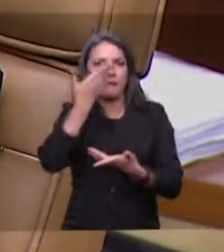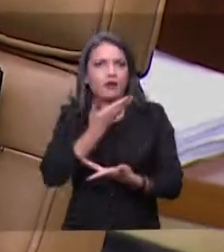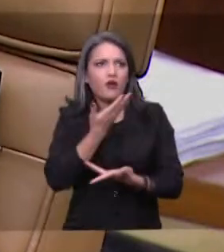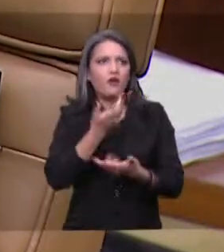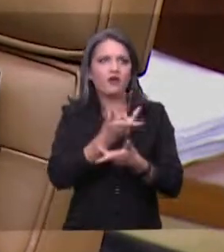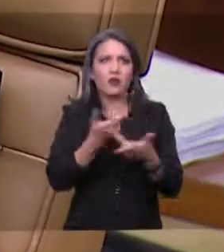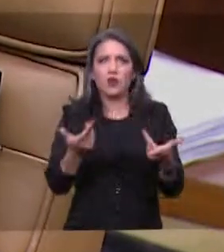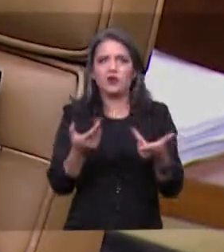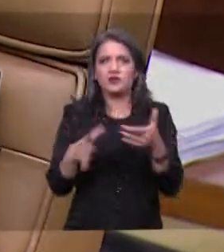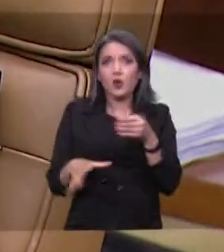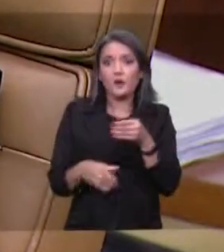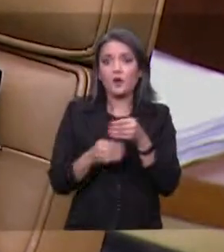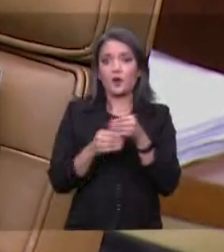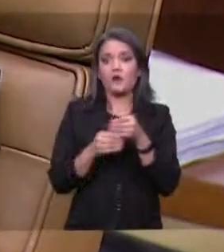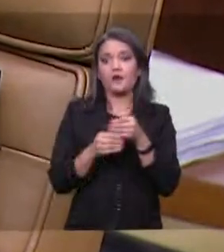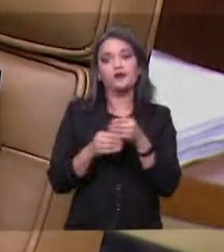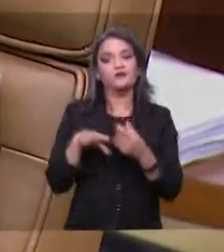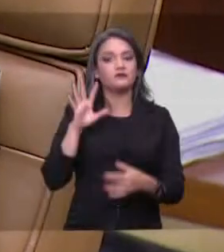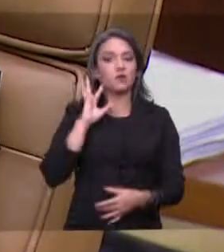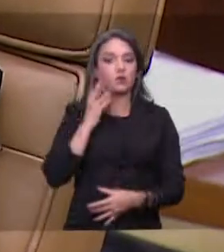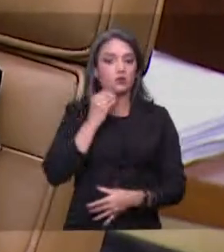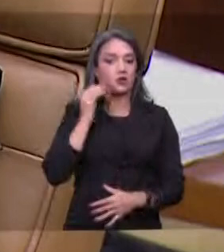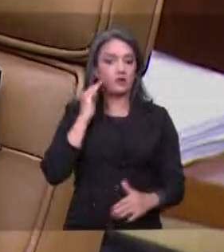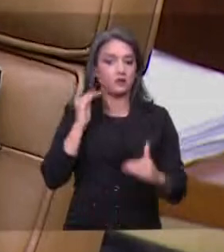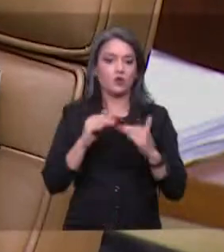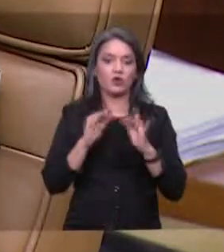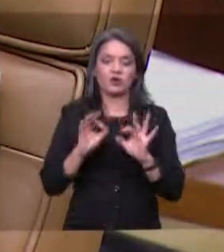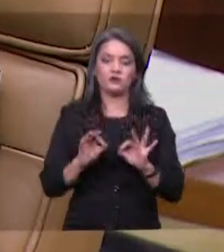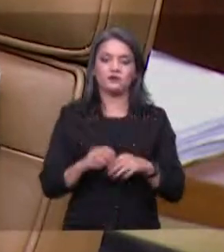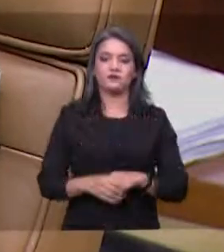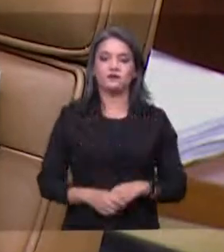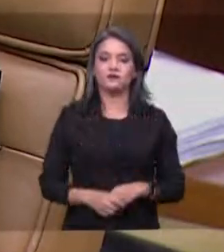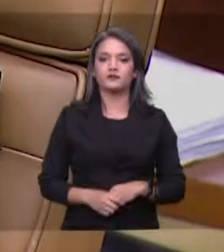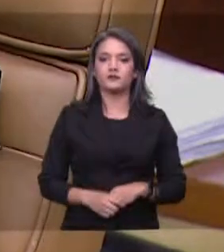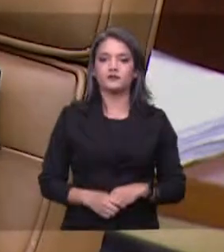opôs, acompanhou integralmente.